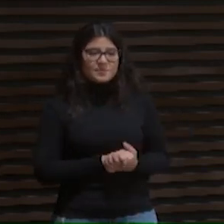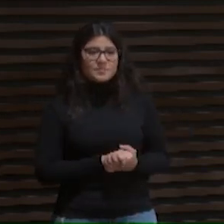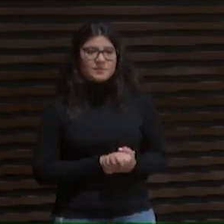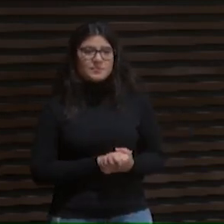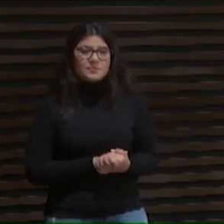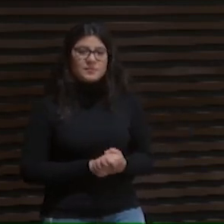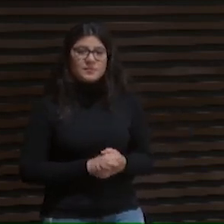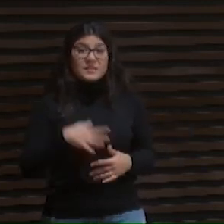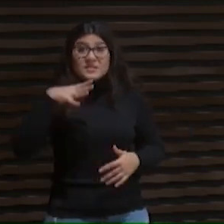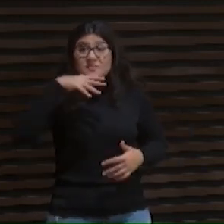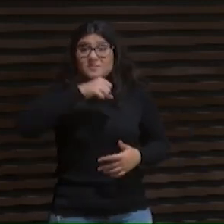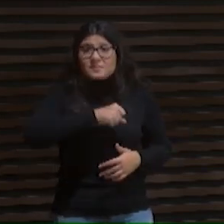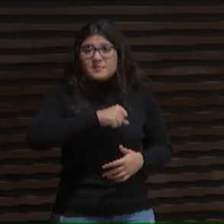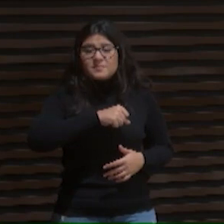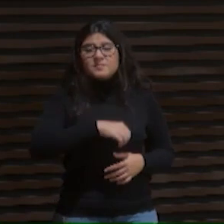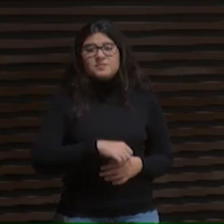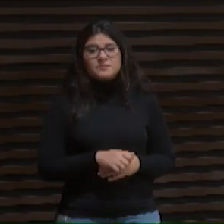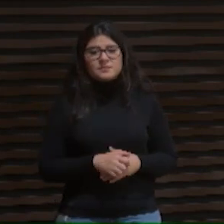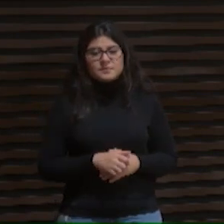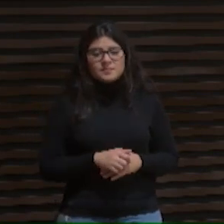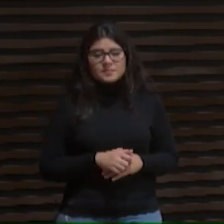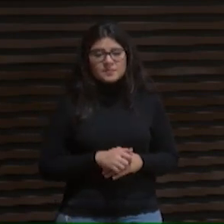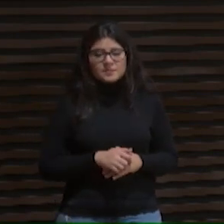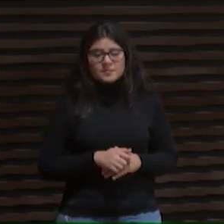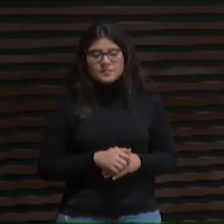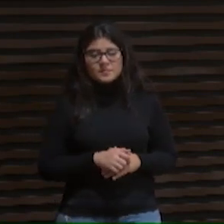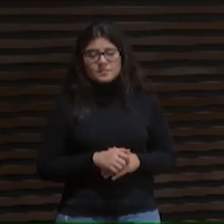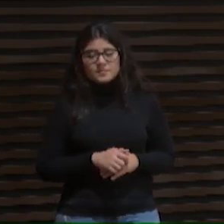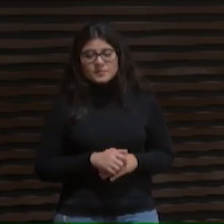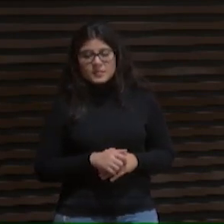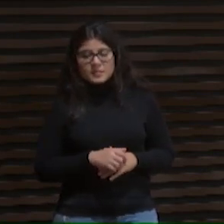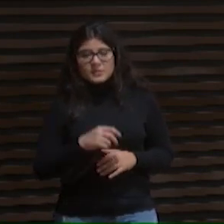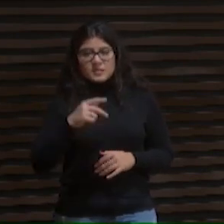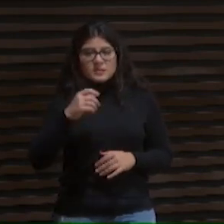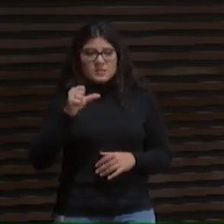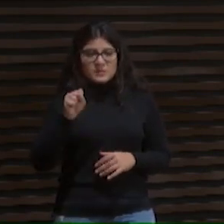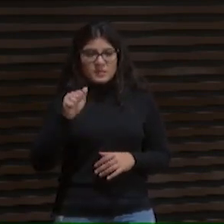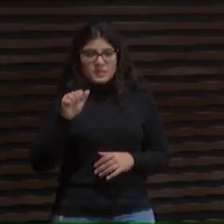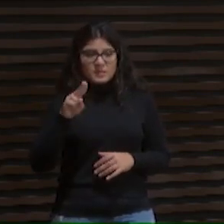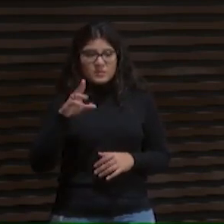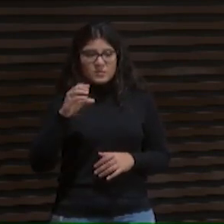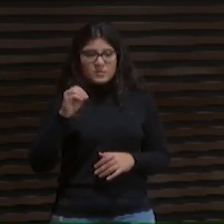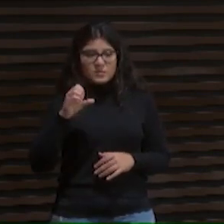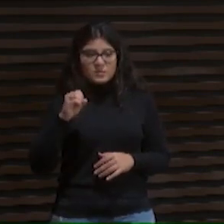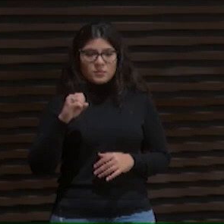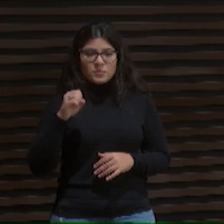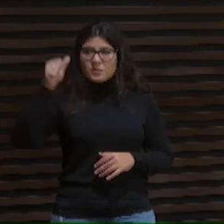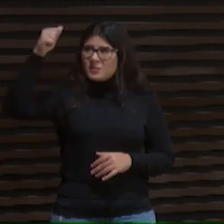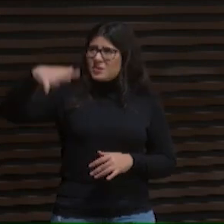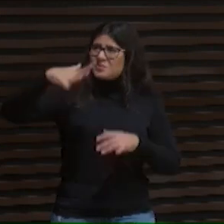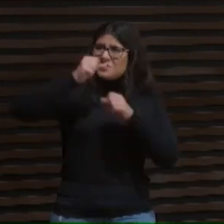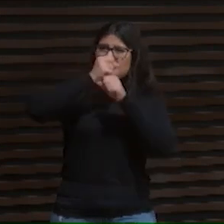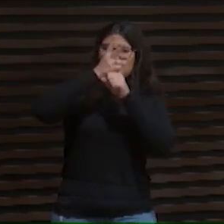De repente, ele dá com uma tremenda luz, cai por terra.